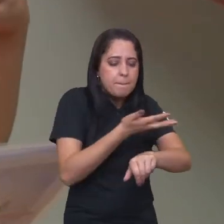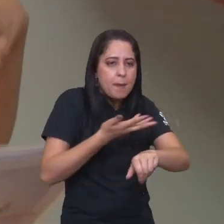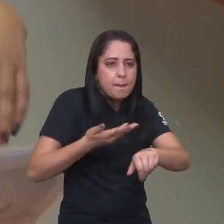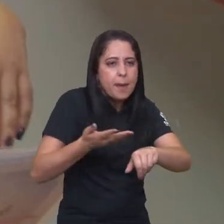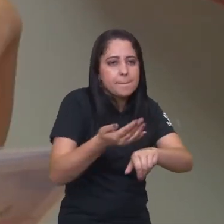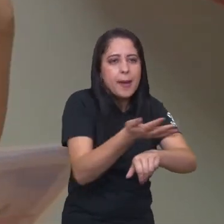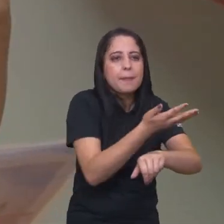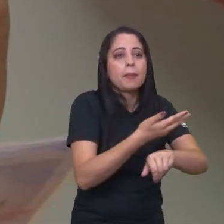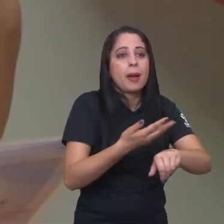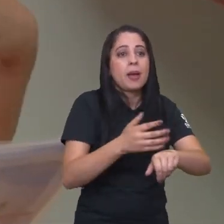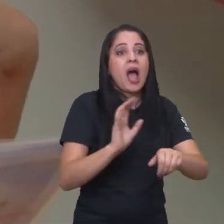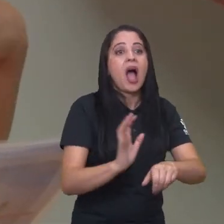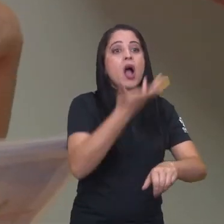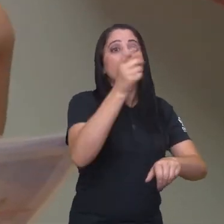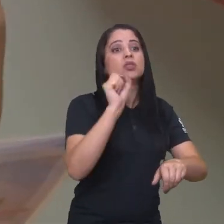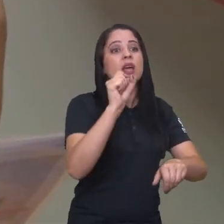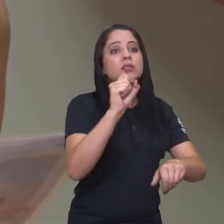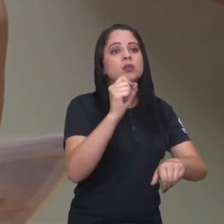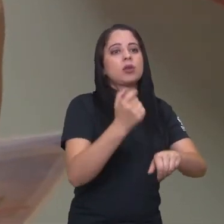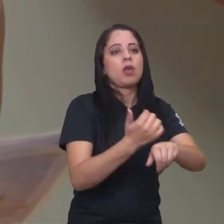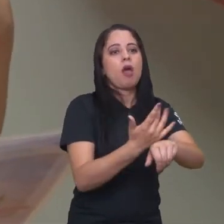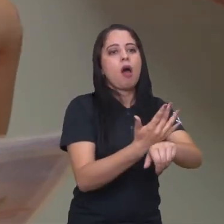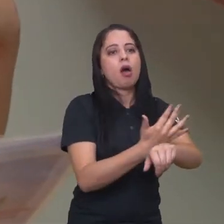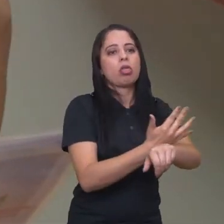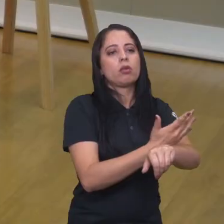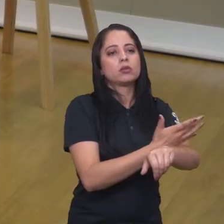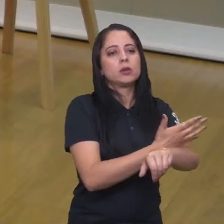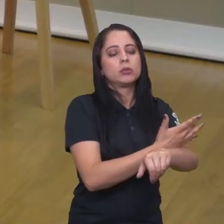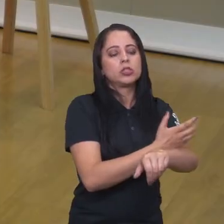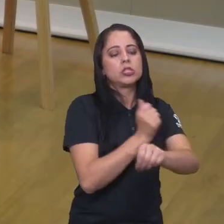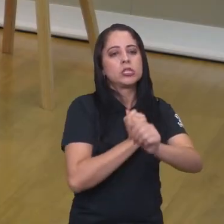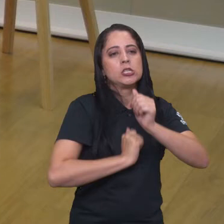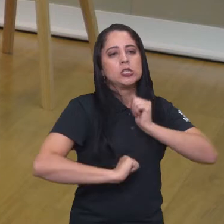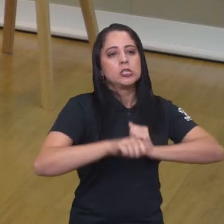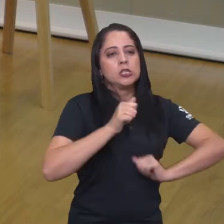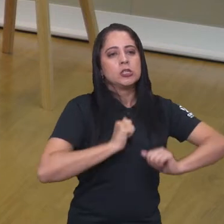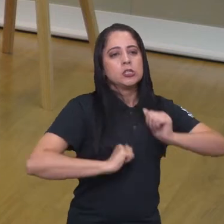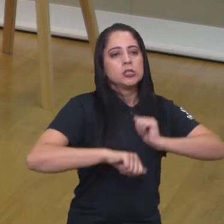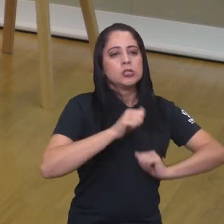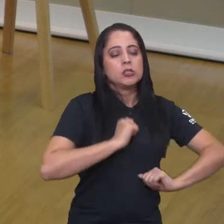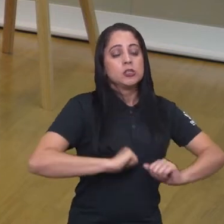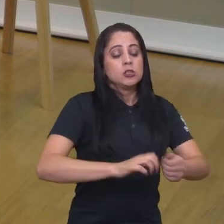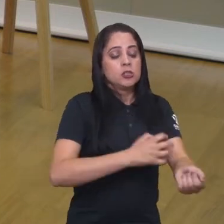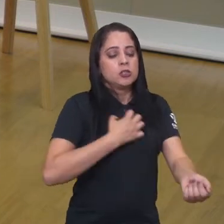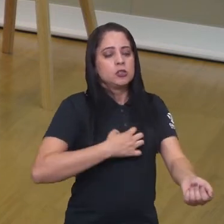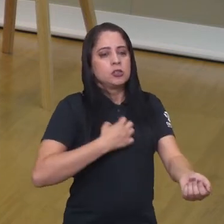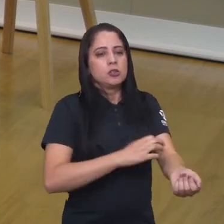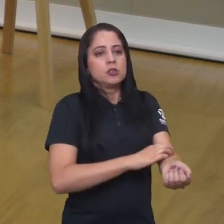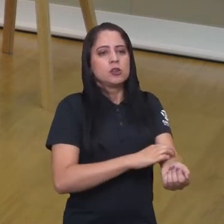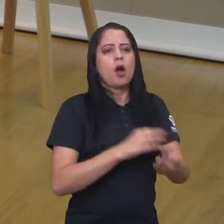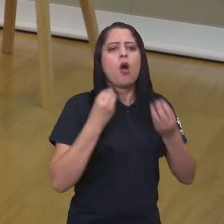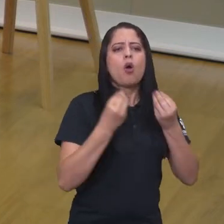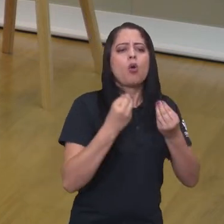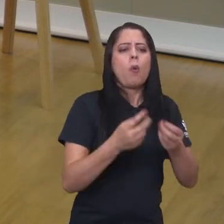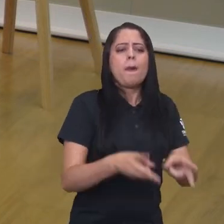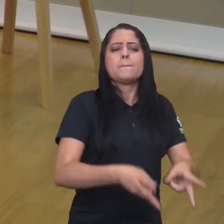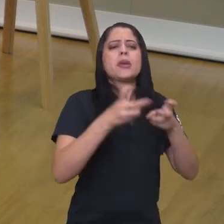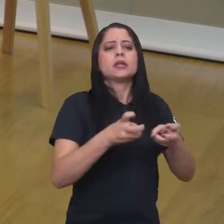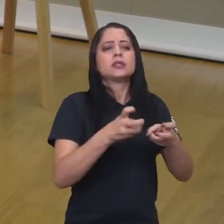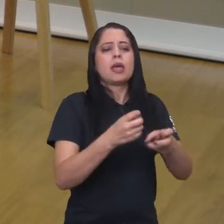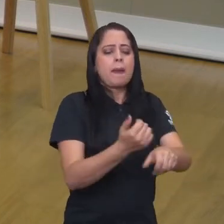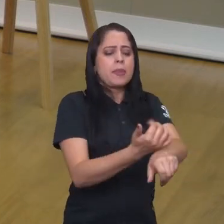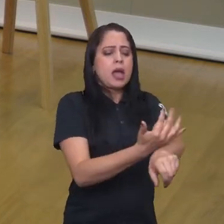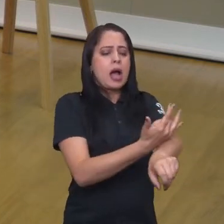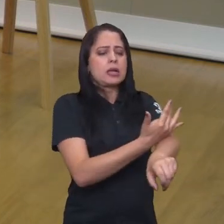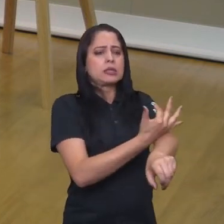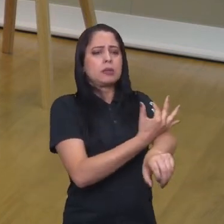tem impactado, inclusive, no tal do esgotamento emocional. Quais são os principais indícios? Como que uma pessoa percebe que ela está